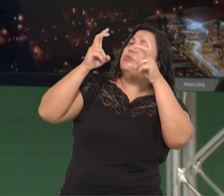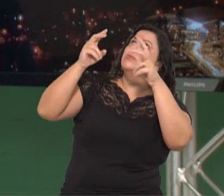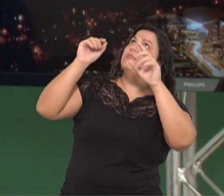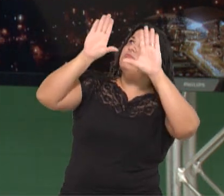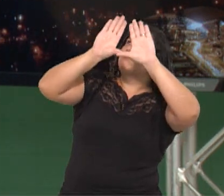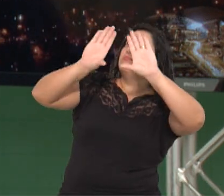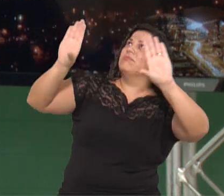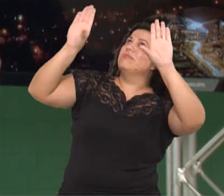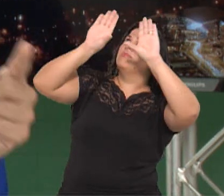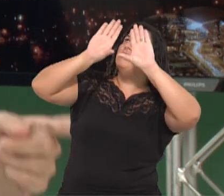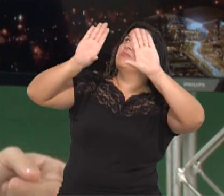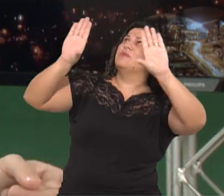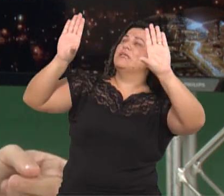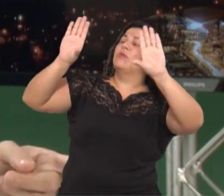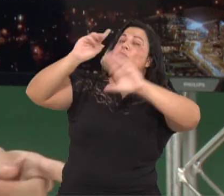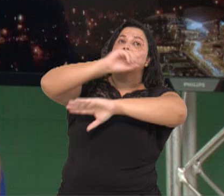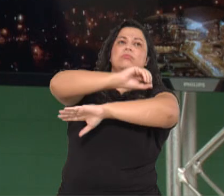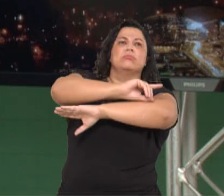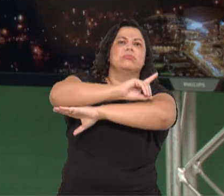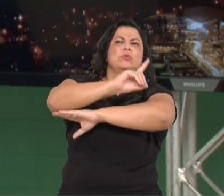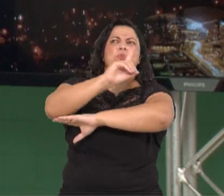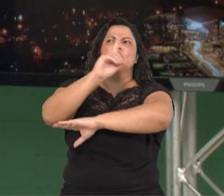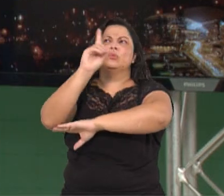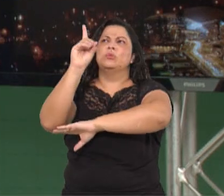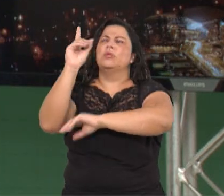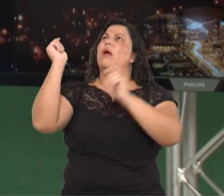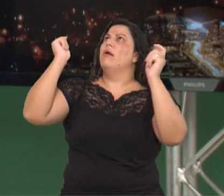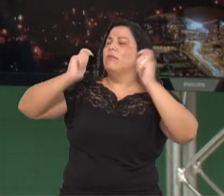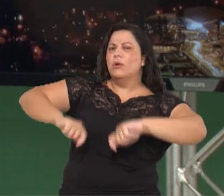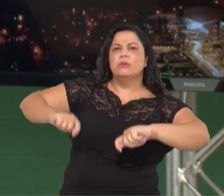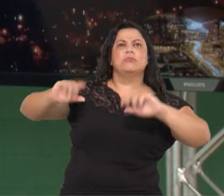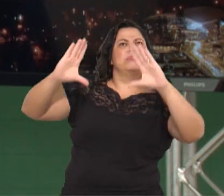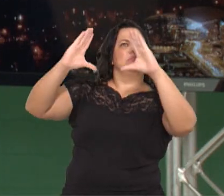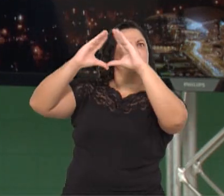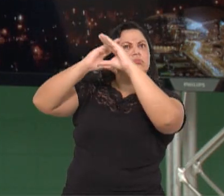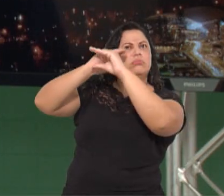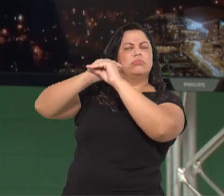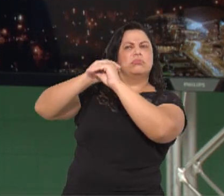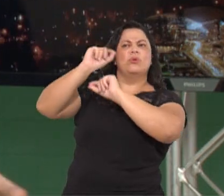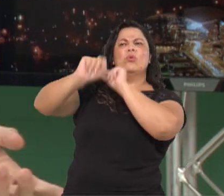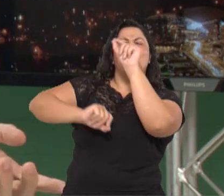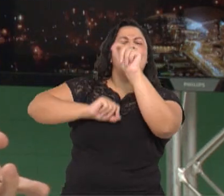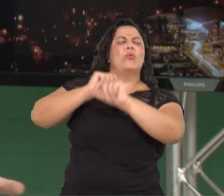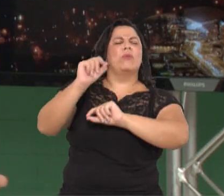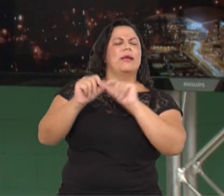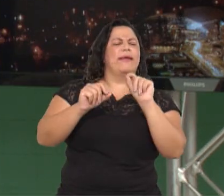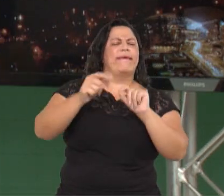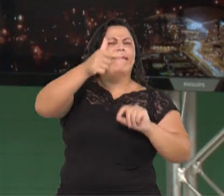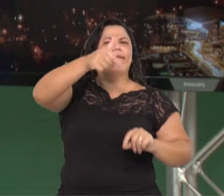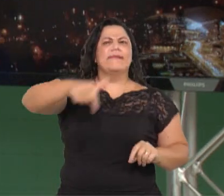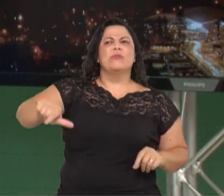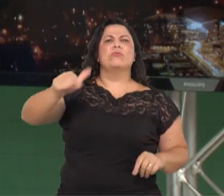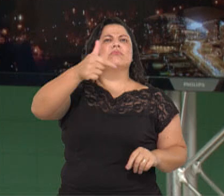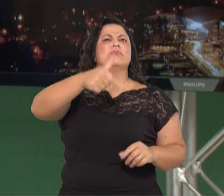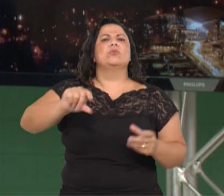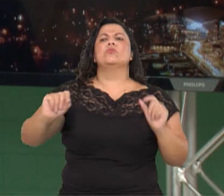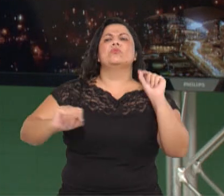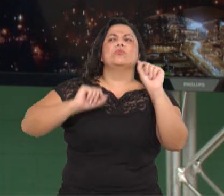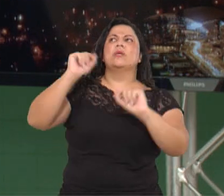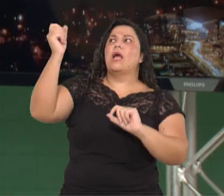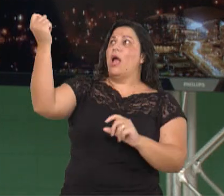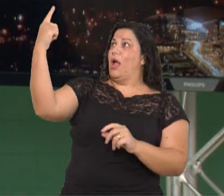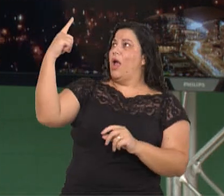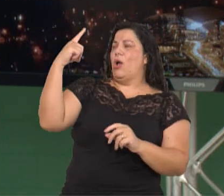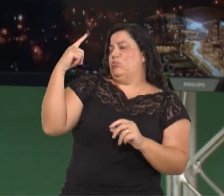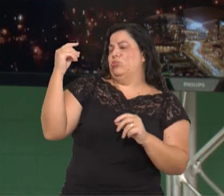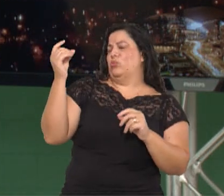dia, pode ser o céu noturno. Quais fenômenos se repetem? Ah, Fabiana, é fácil. O Sol